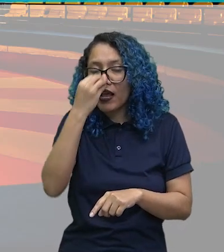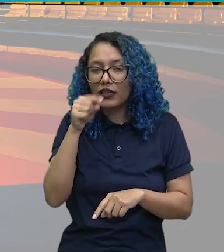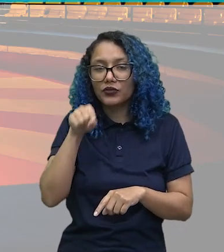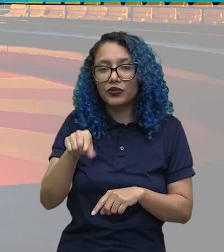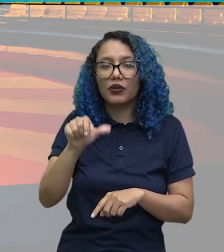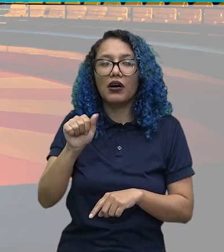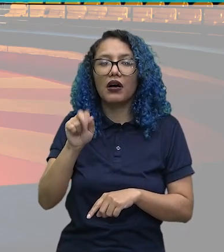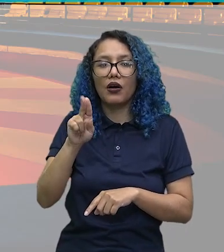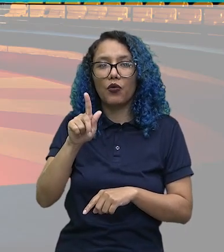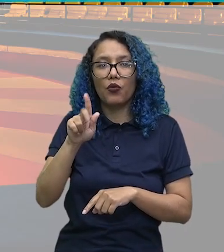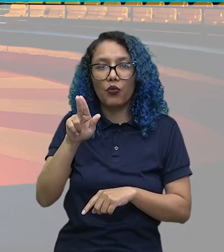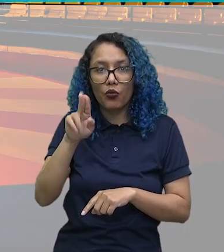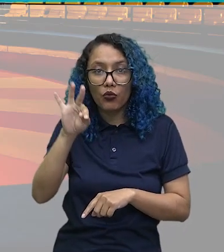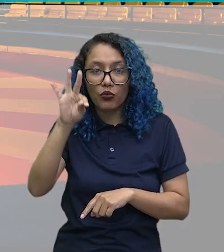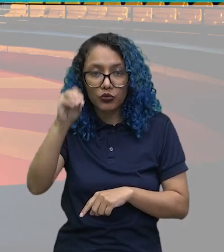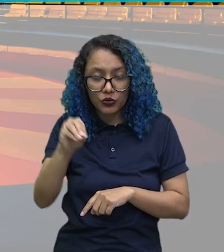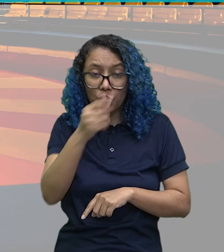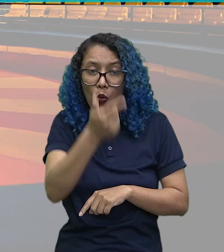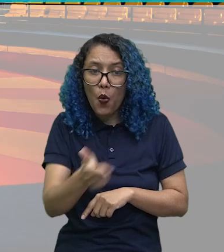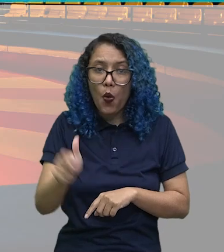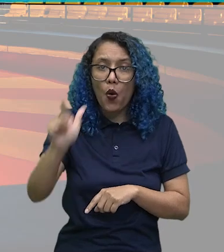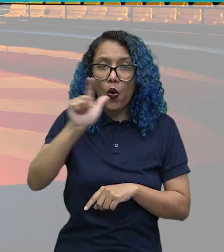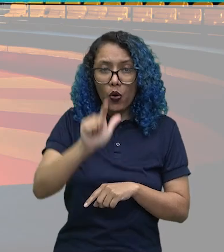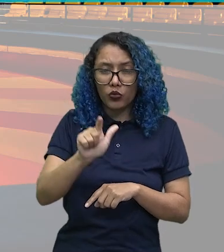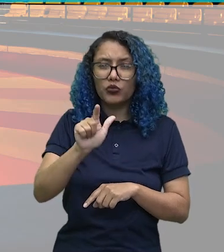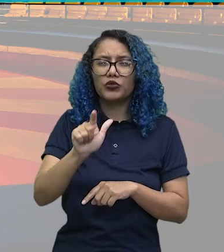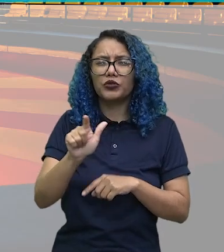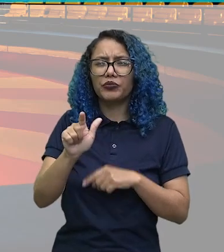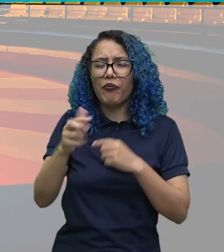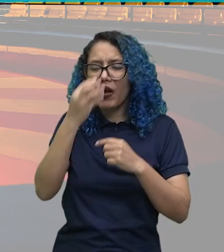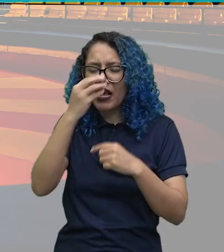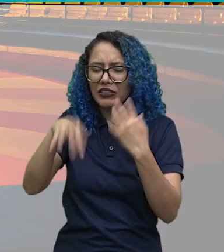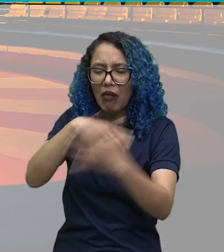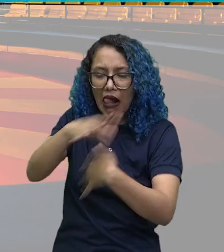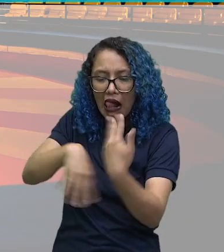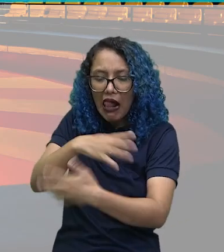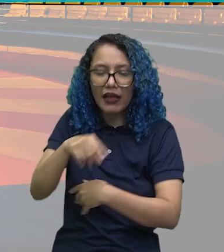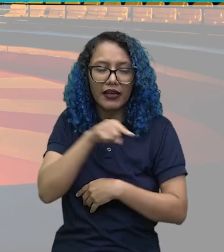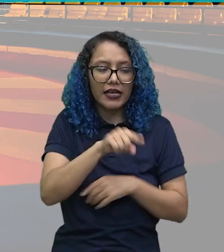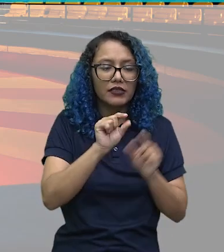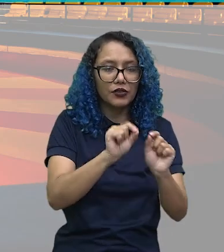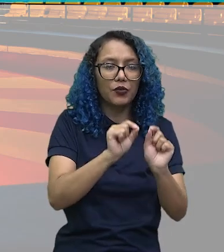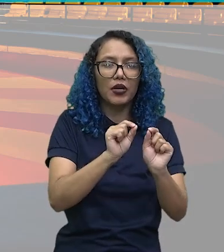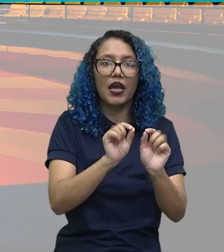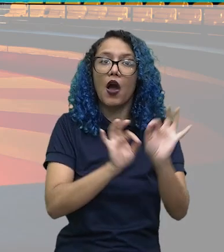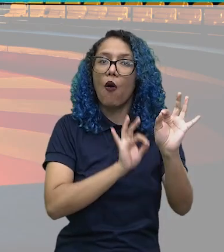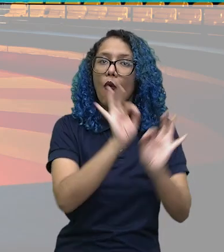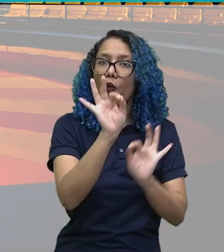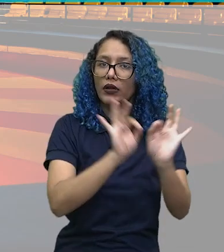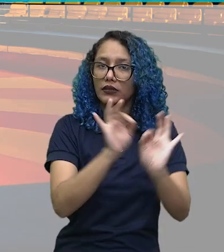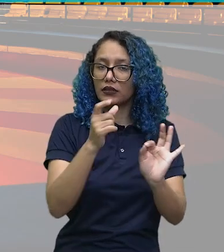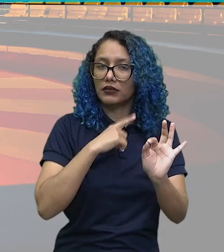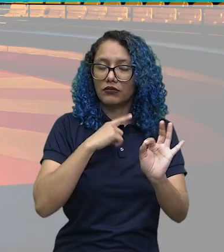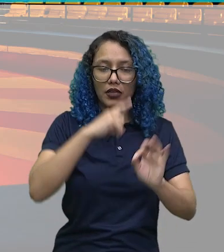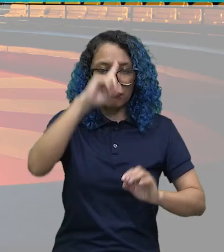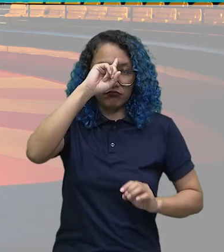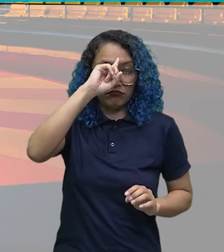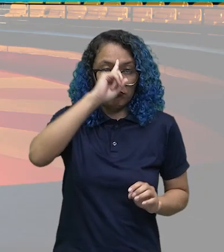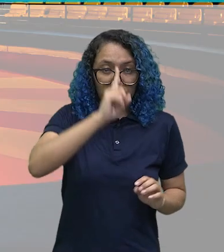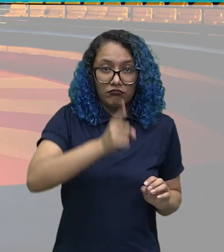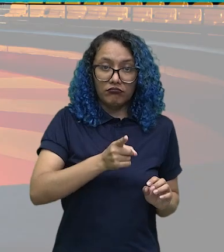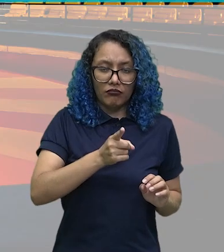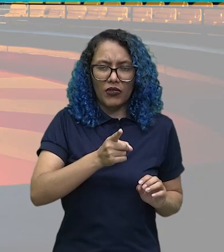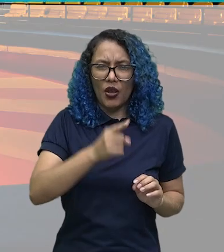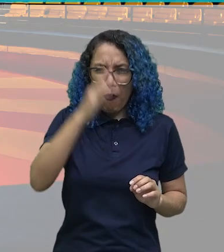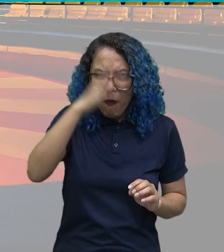Augusto. Enquanto outros palhaços exploram o caos, o Clown branco é a ordem. Sua autoridade, porém,